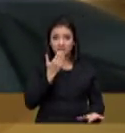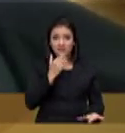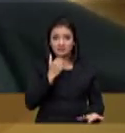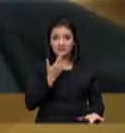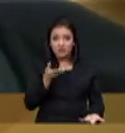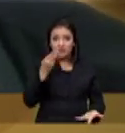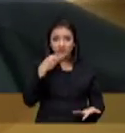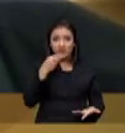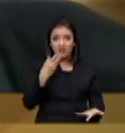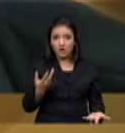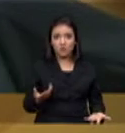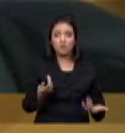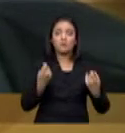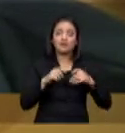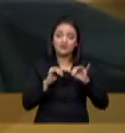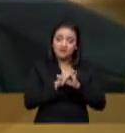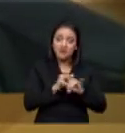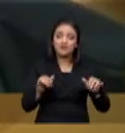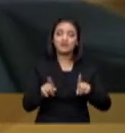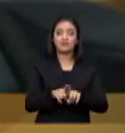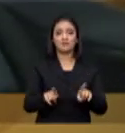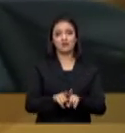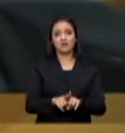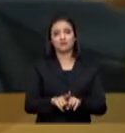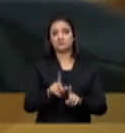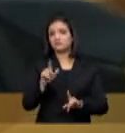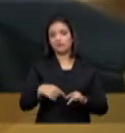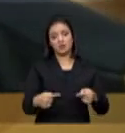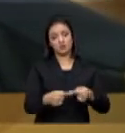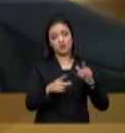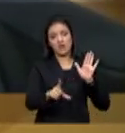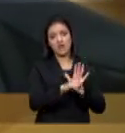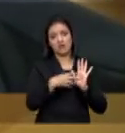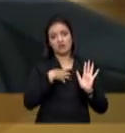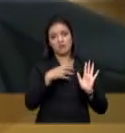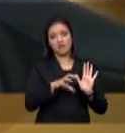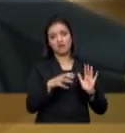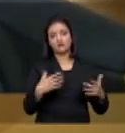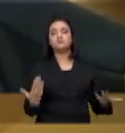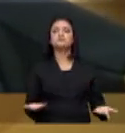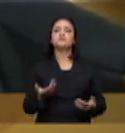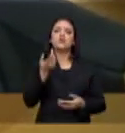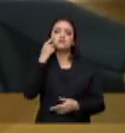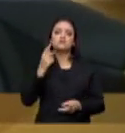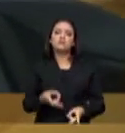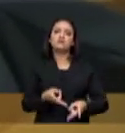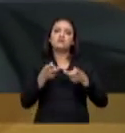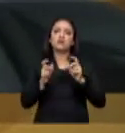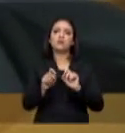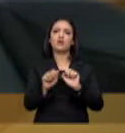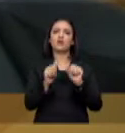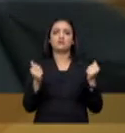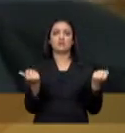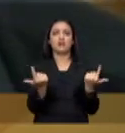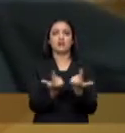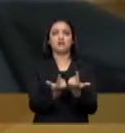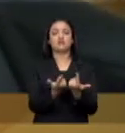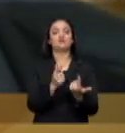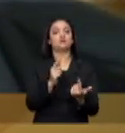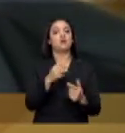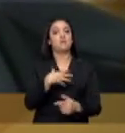Então, entendo que o que temos aqui, feito pela Assembleia Legislativa Baiana, é a